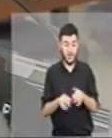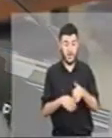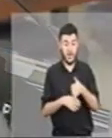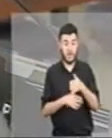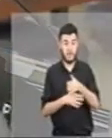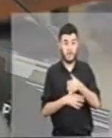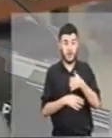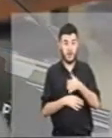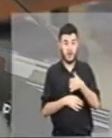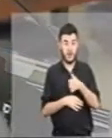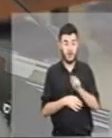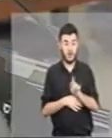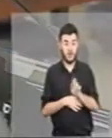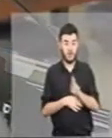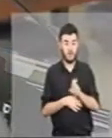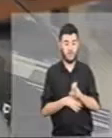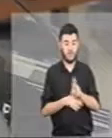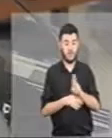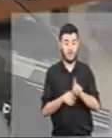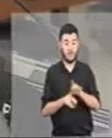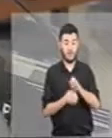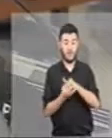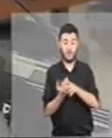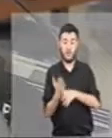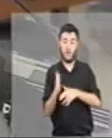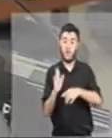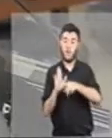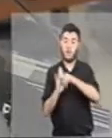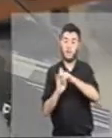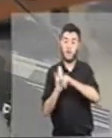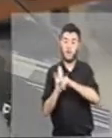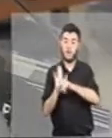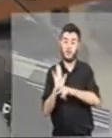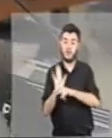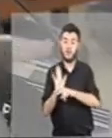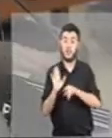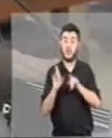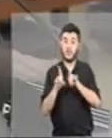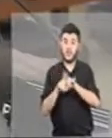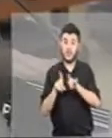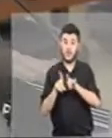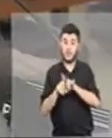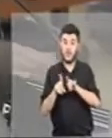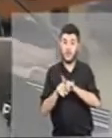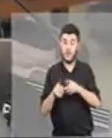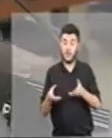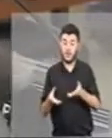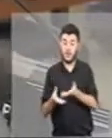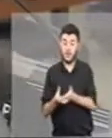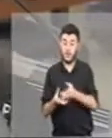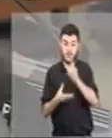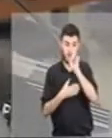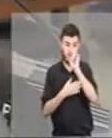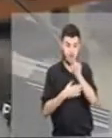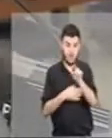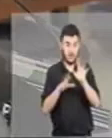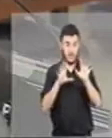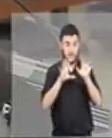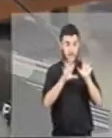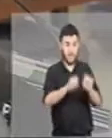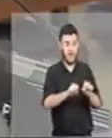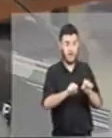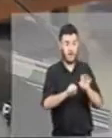constritivas que incluíram a prisão provisória de alguns desses agentes e busca